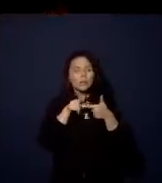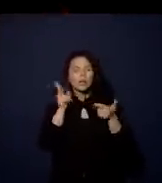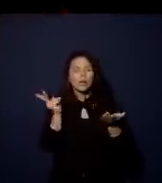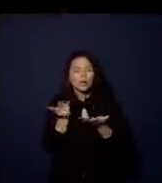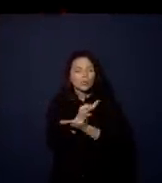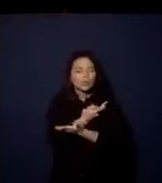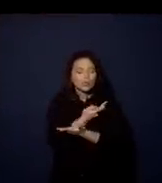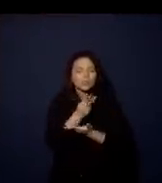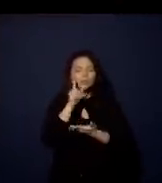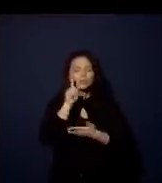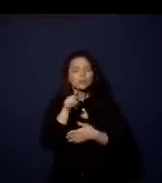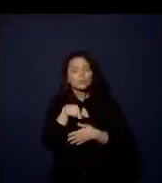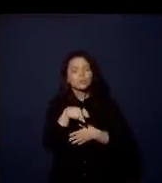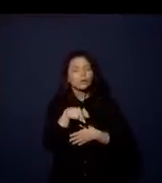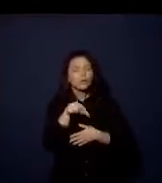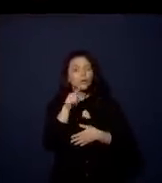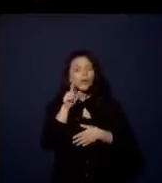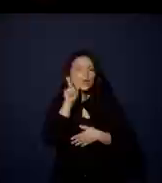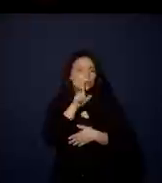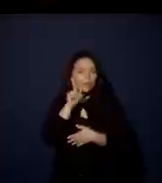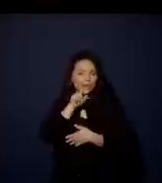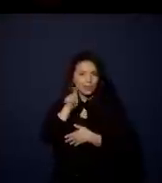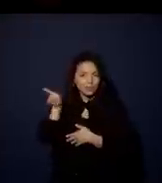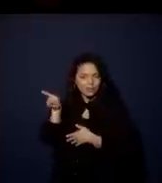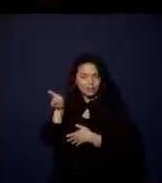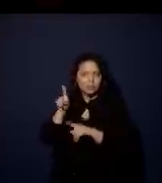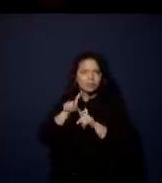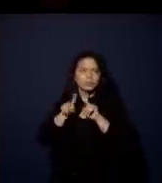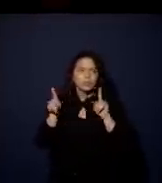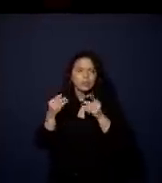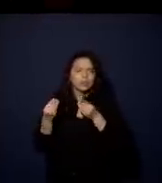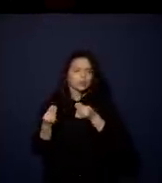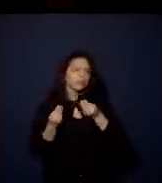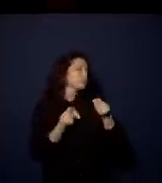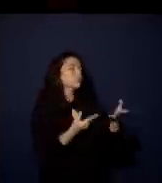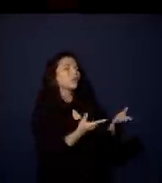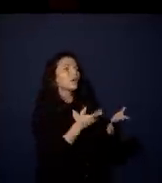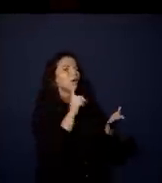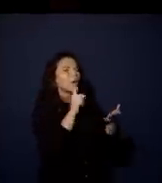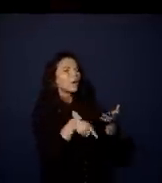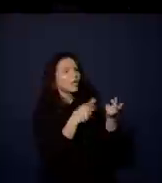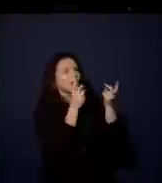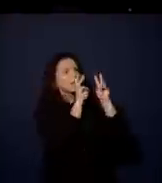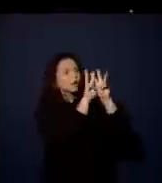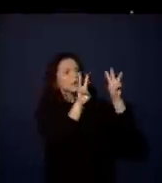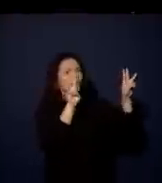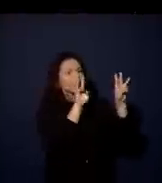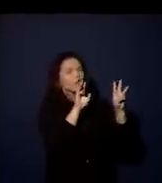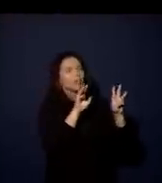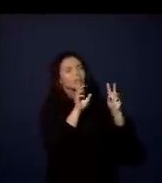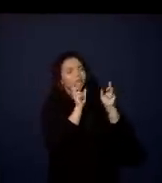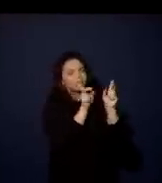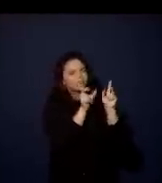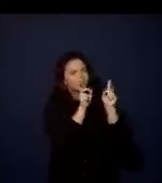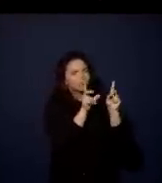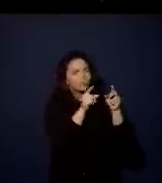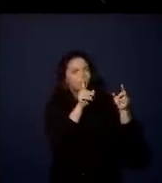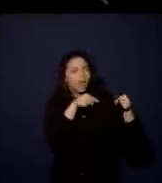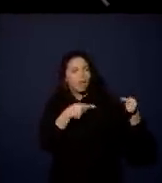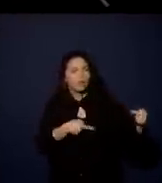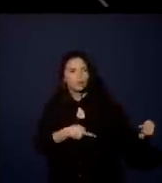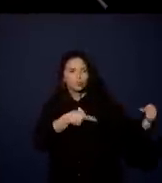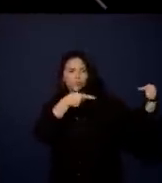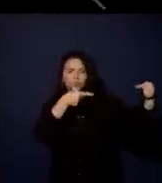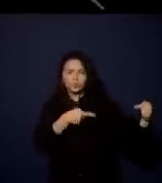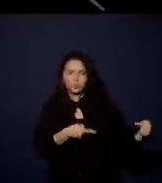e isso tem uma série de implicações para o setor né o setor de commerce sabida mente ele sempre foi um setor altamente competitivo